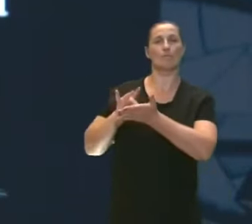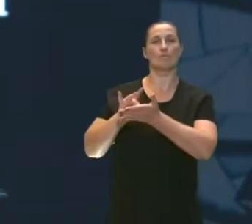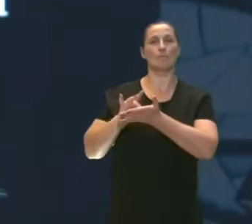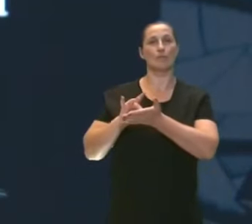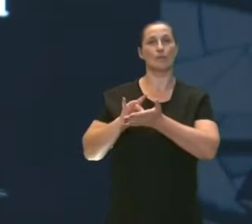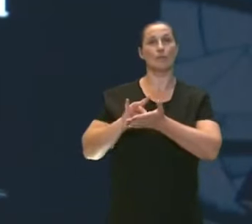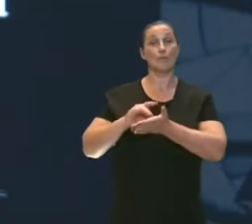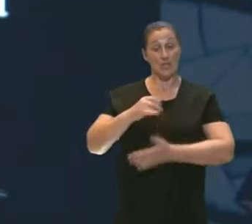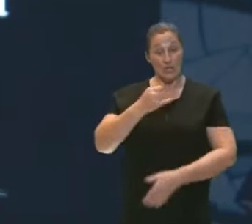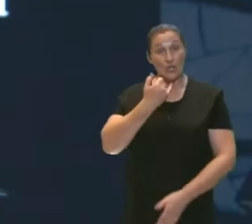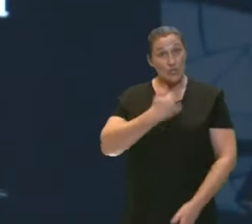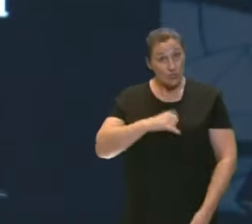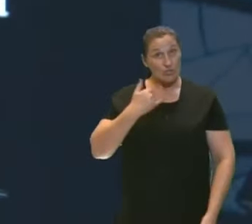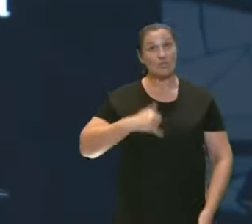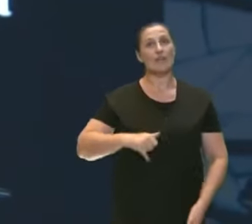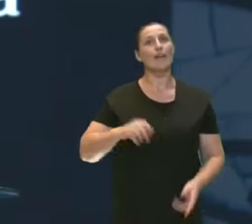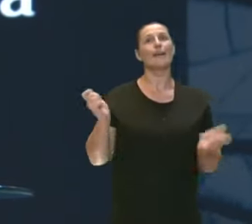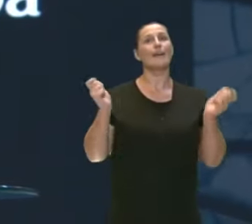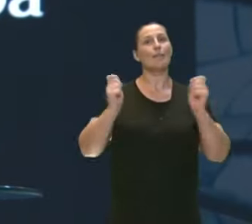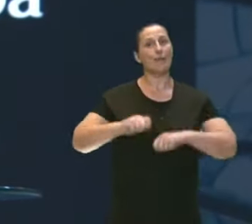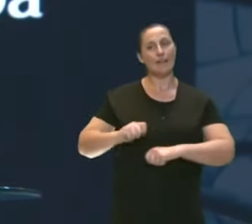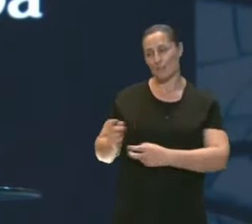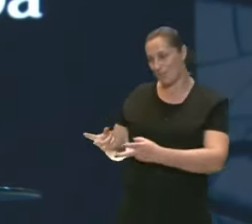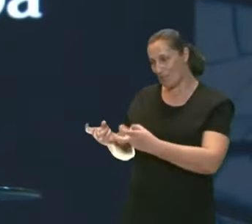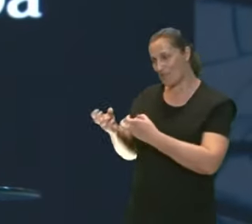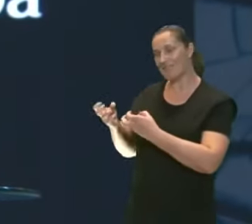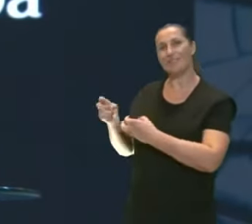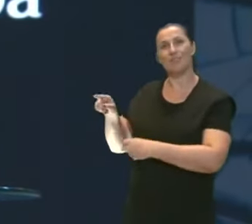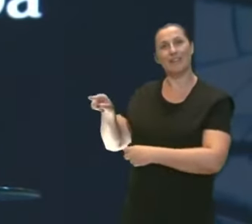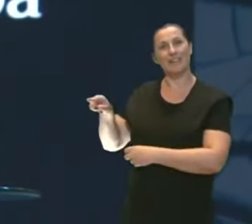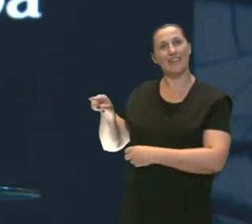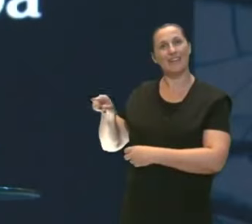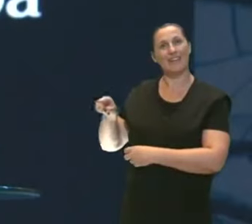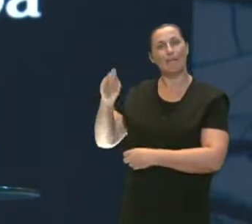José era capaz de enxergar a maldade. Ele lembra